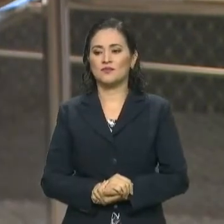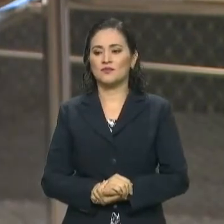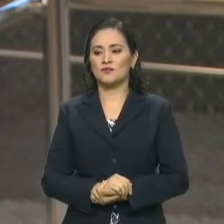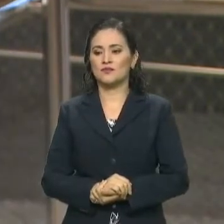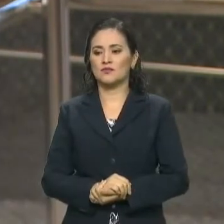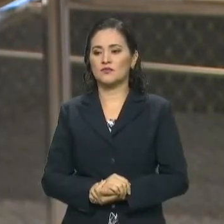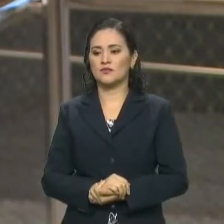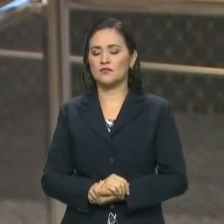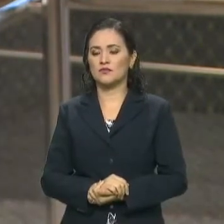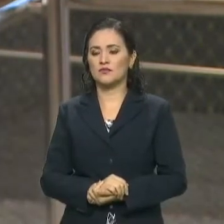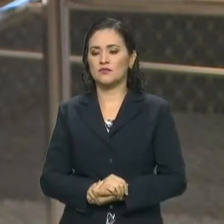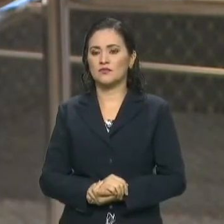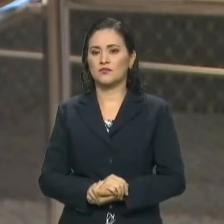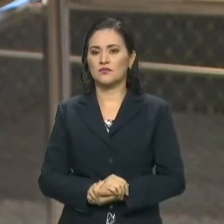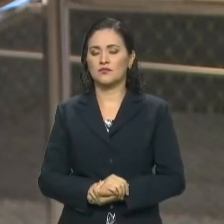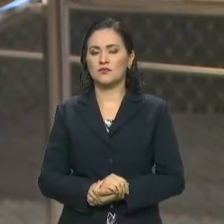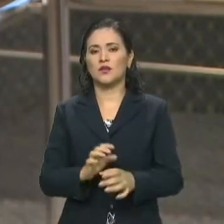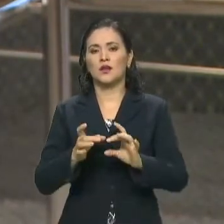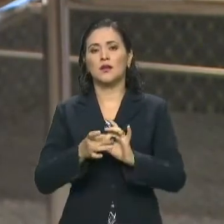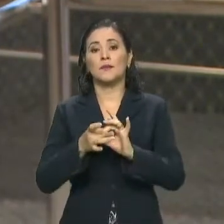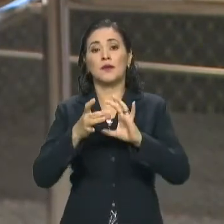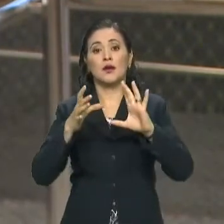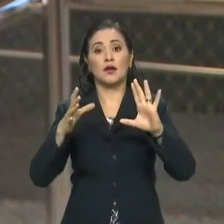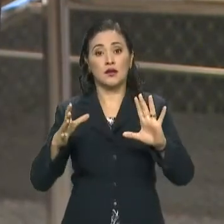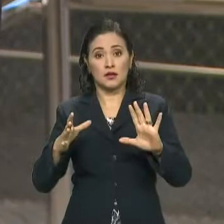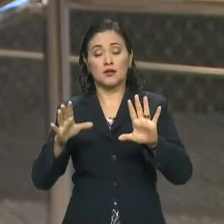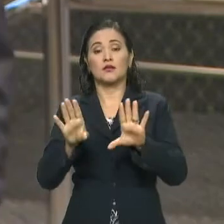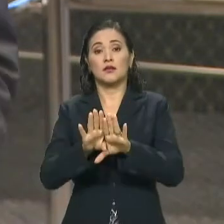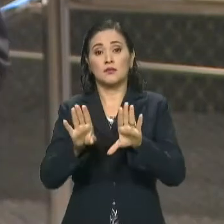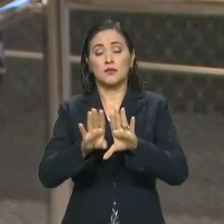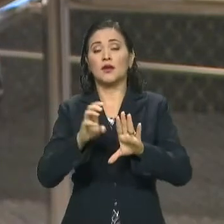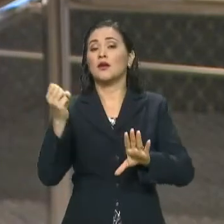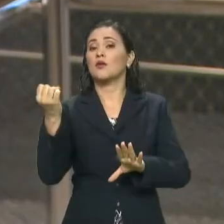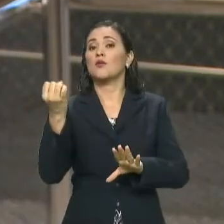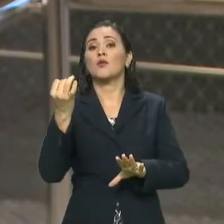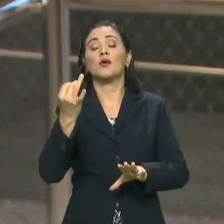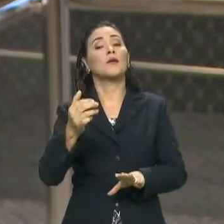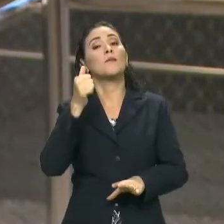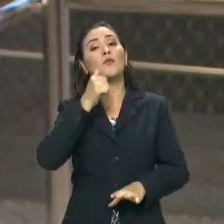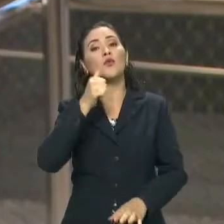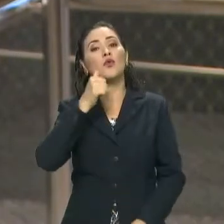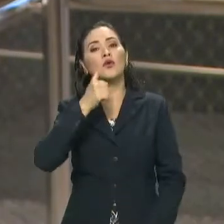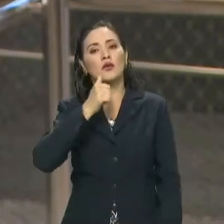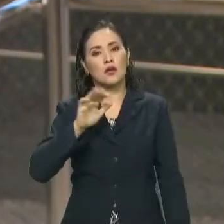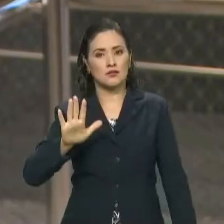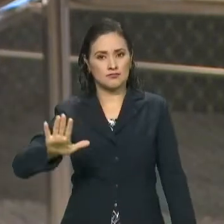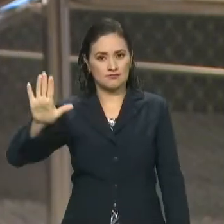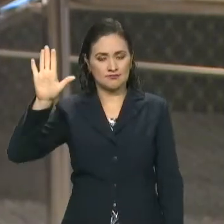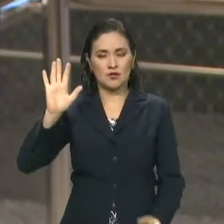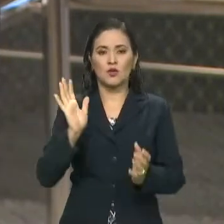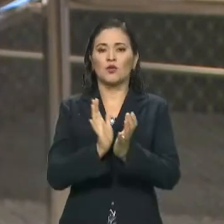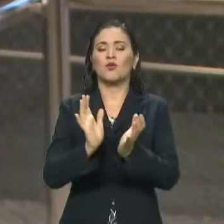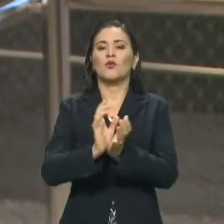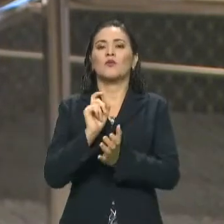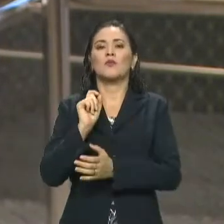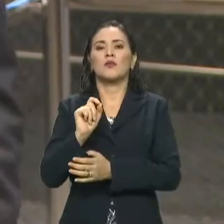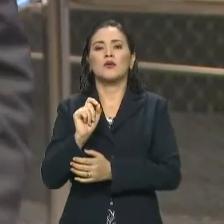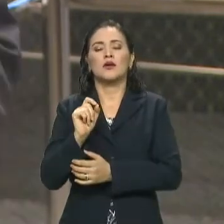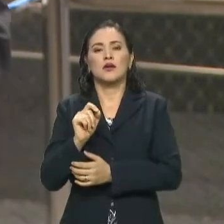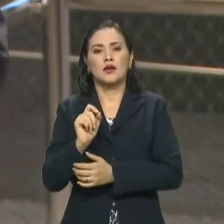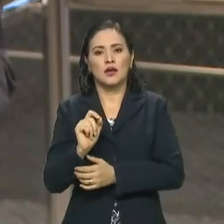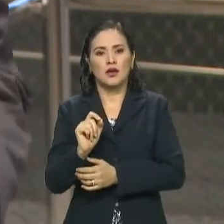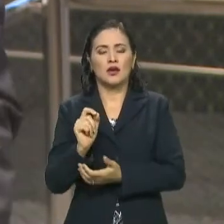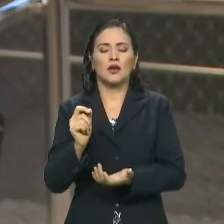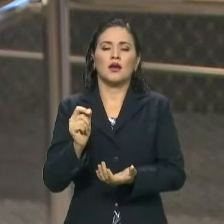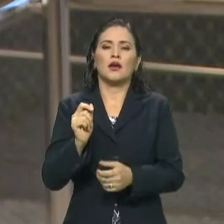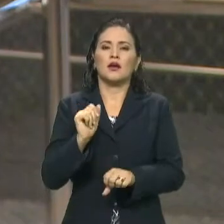abrindo um espaço gigantesco também para as mulheres. É um partido que espera novas filiações.